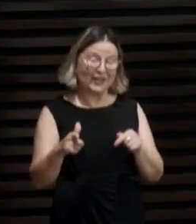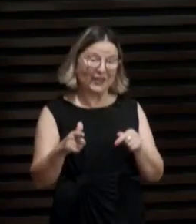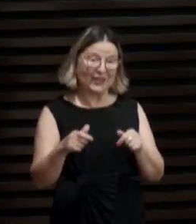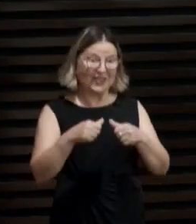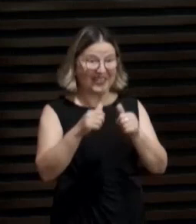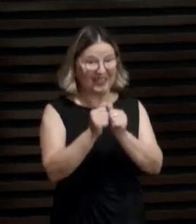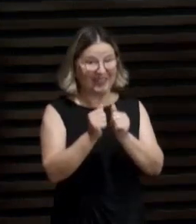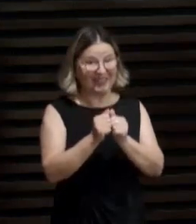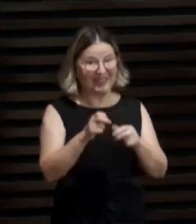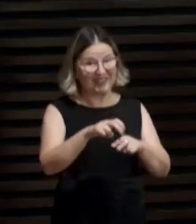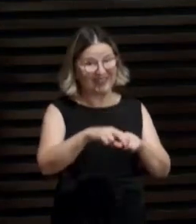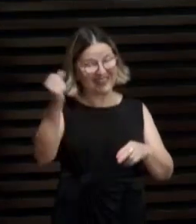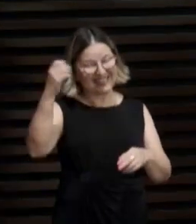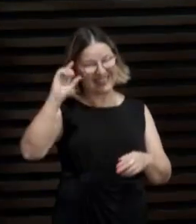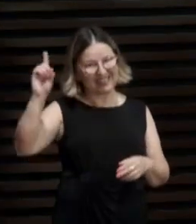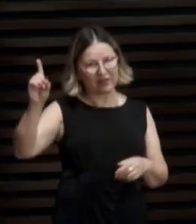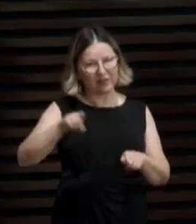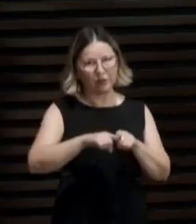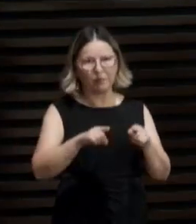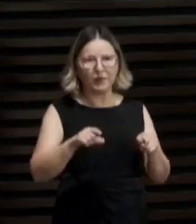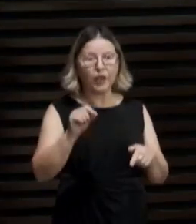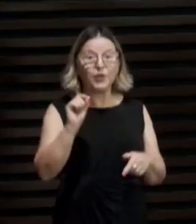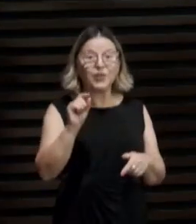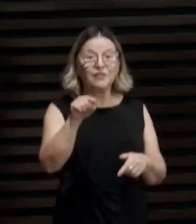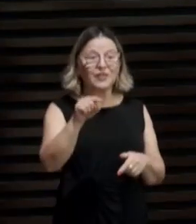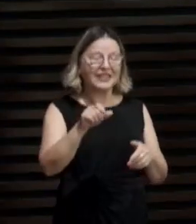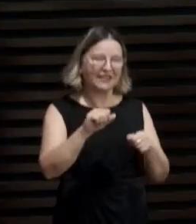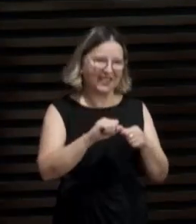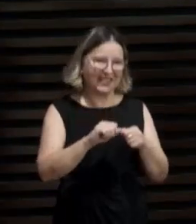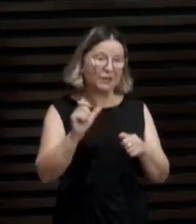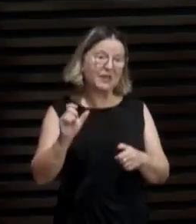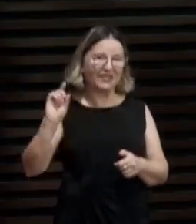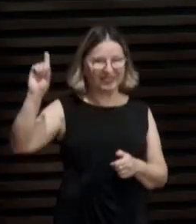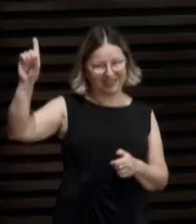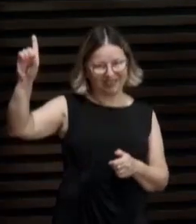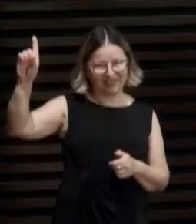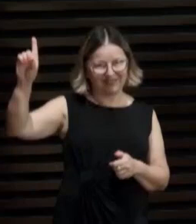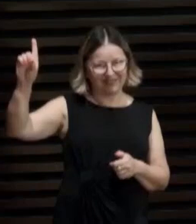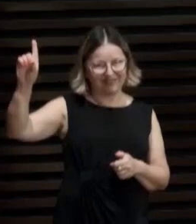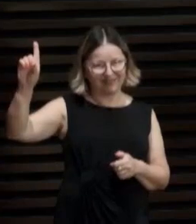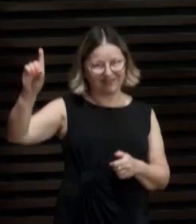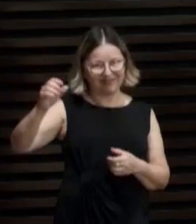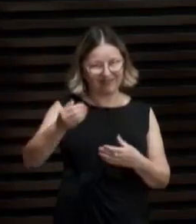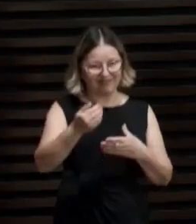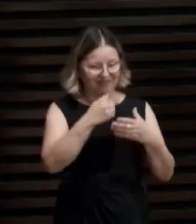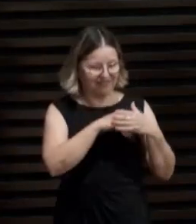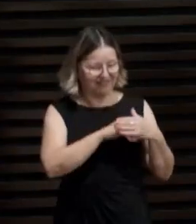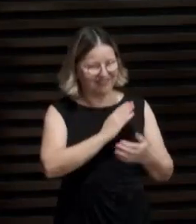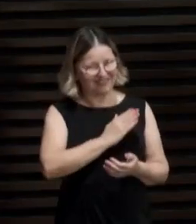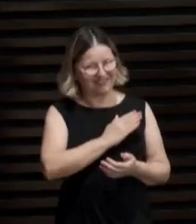sua palavra. Mas o que você vai fazer com a palavra de Deus? Você vai tomá-la no seu coração e